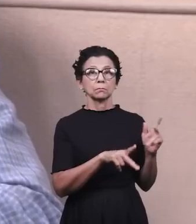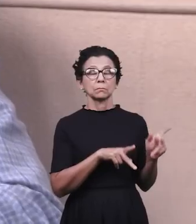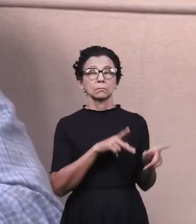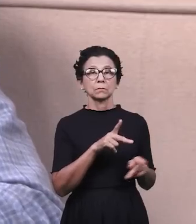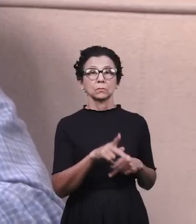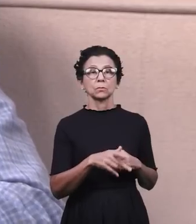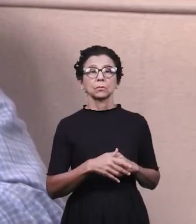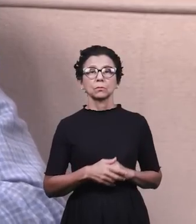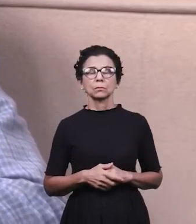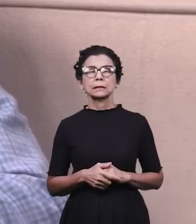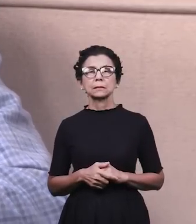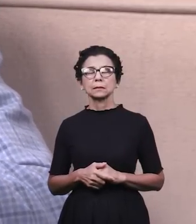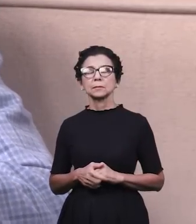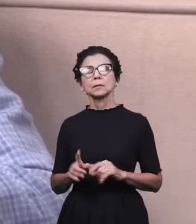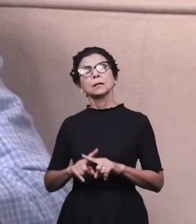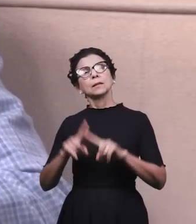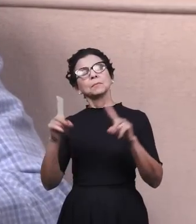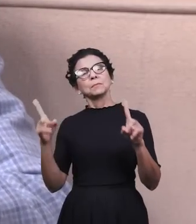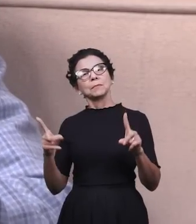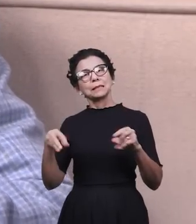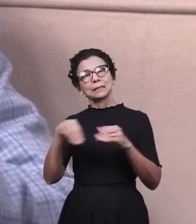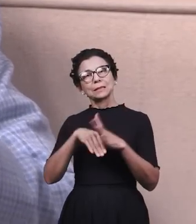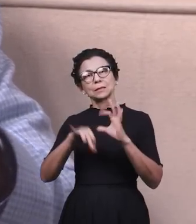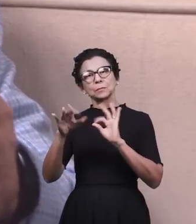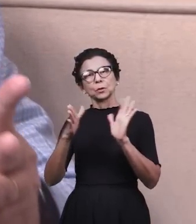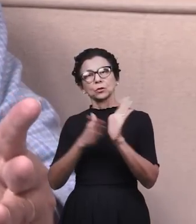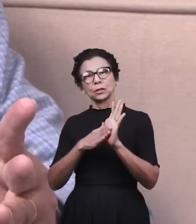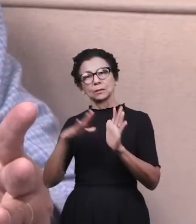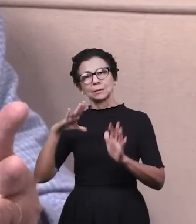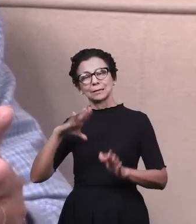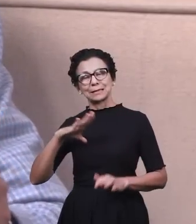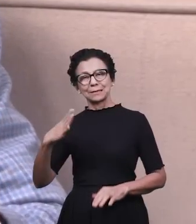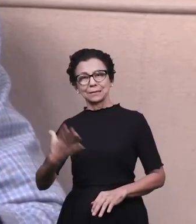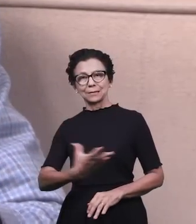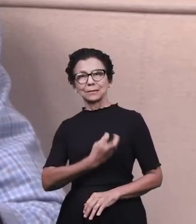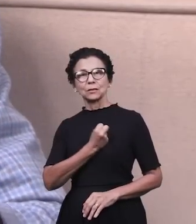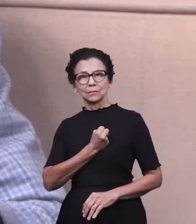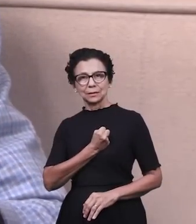Mas nesse projeto chamado salvação,